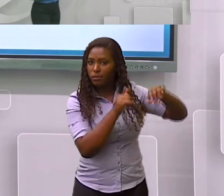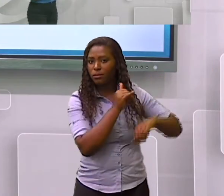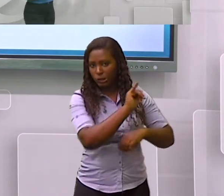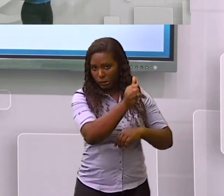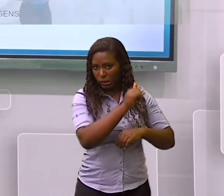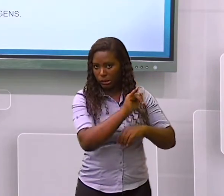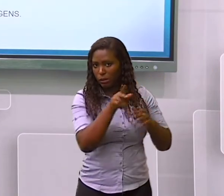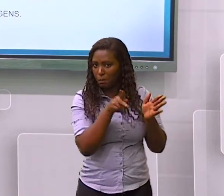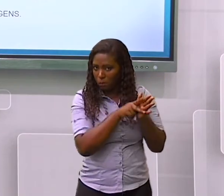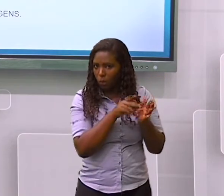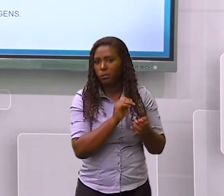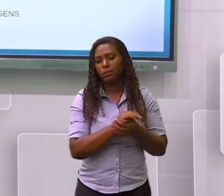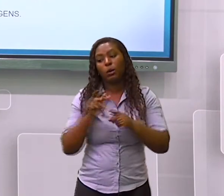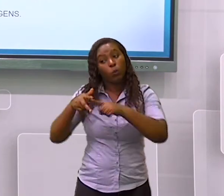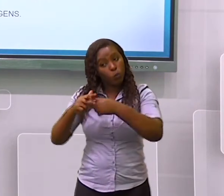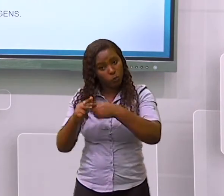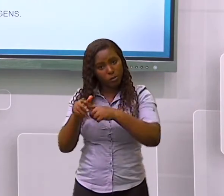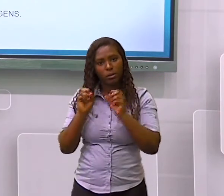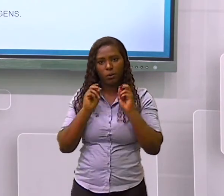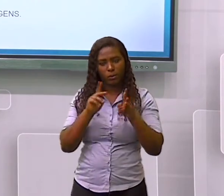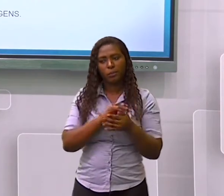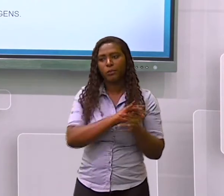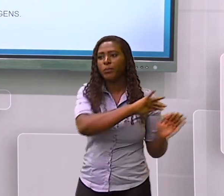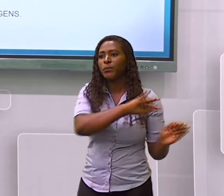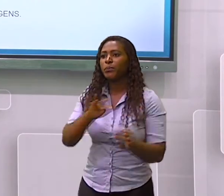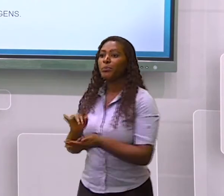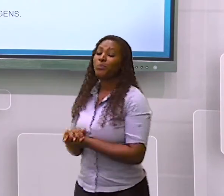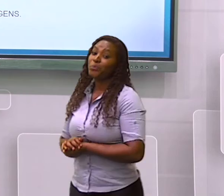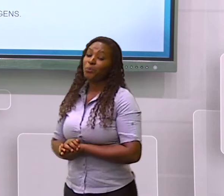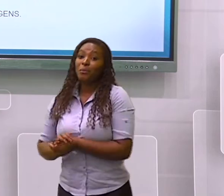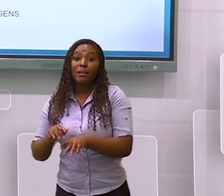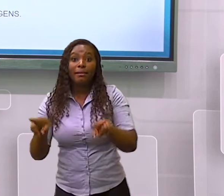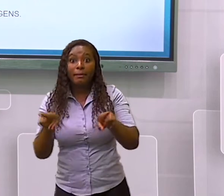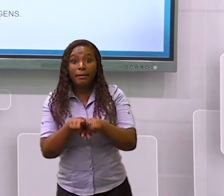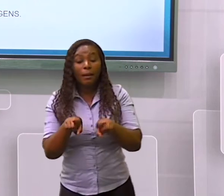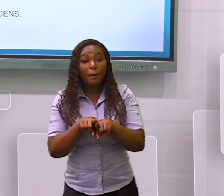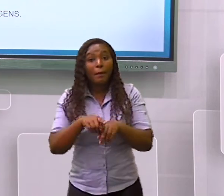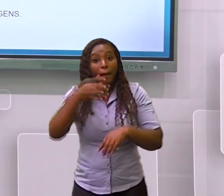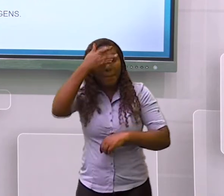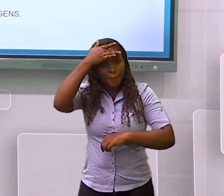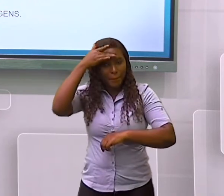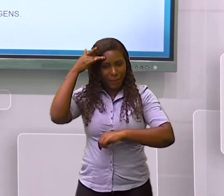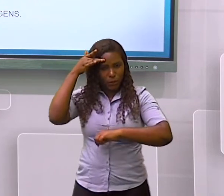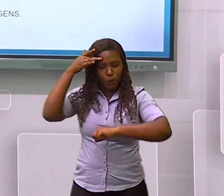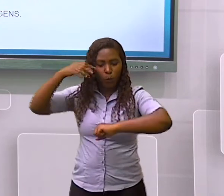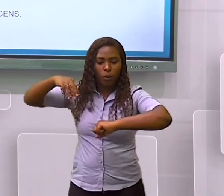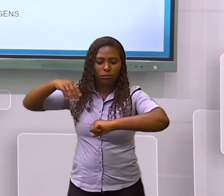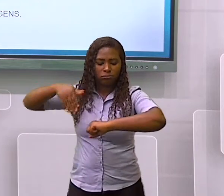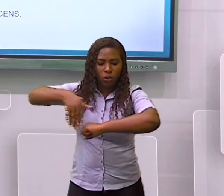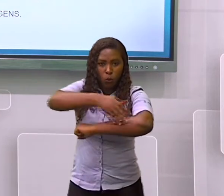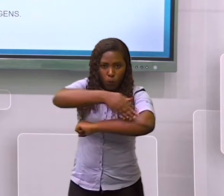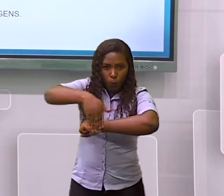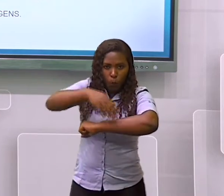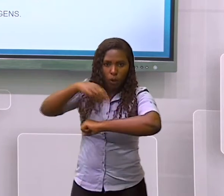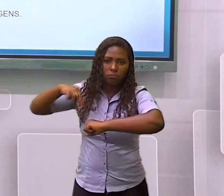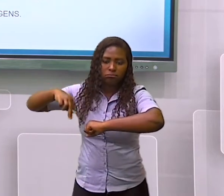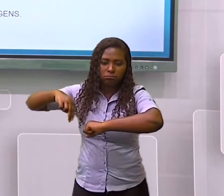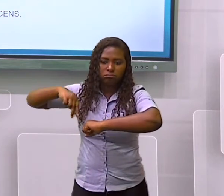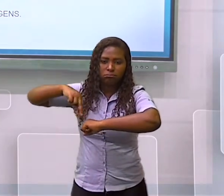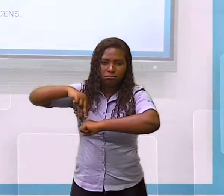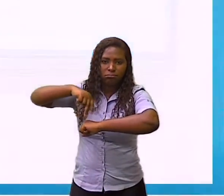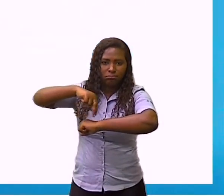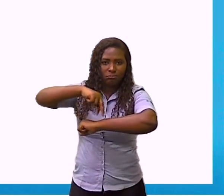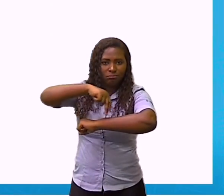Aqui eu trouxe pequenas dicas para pedestres, evitando aí acidentes.